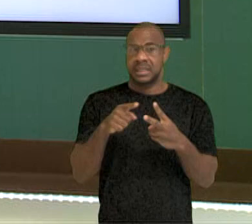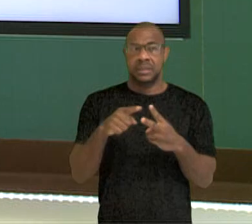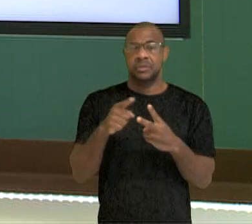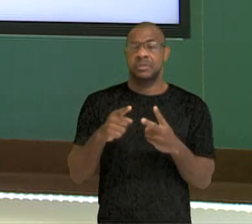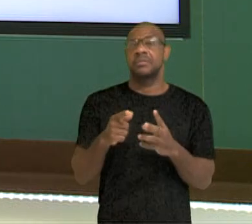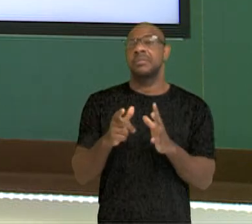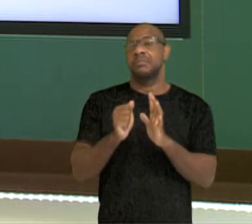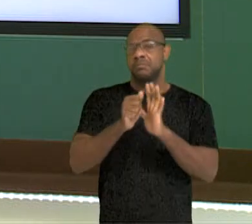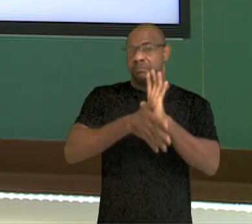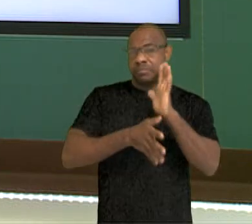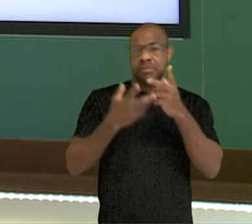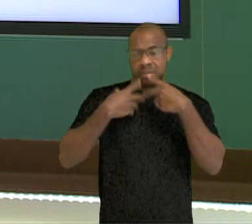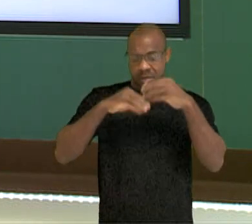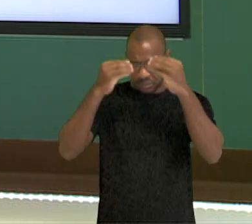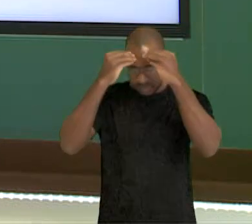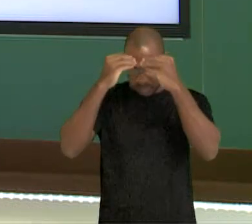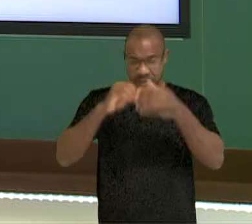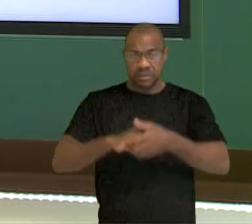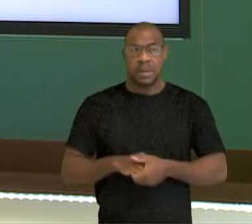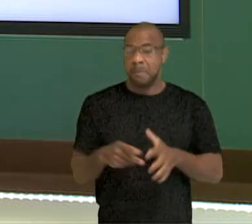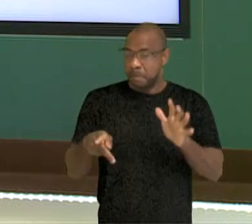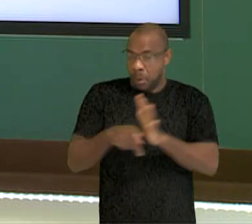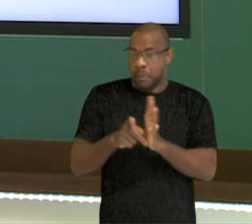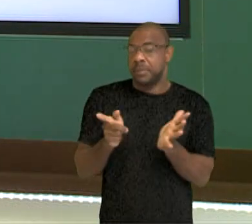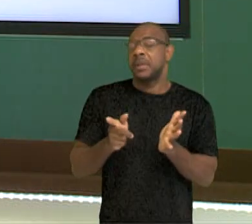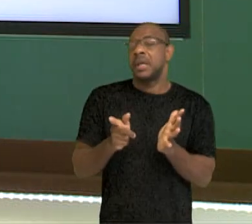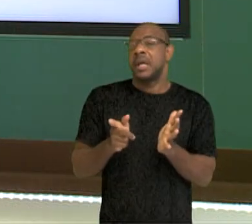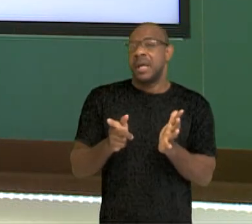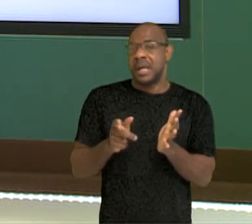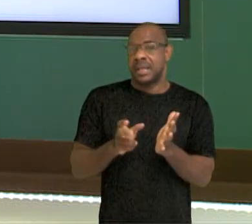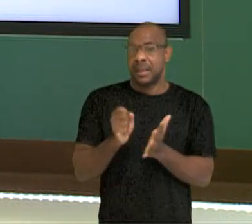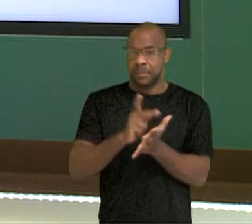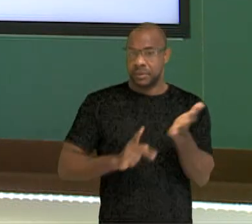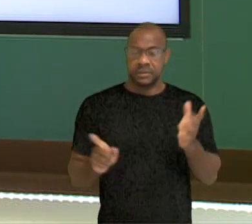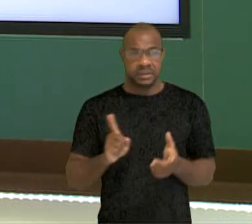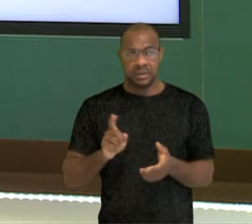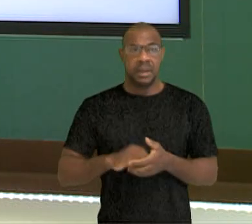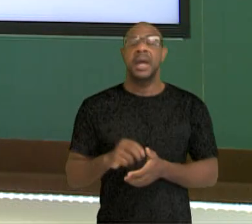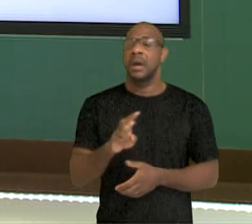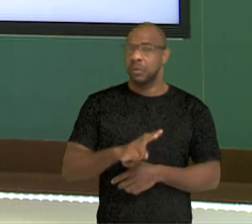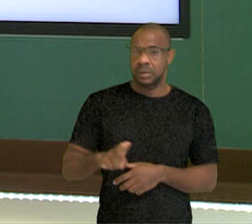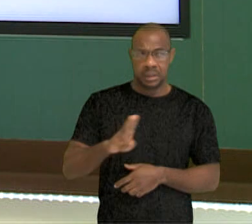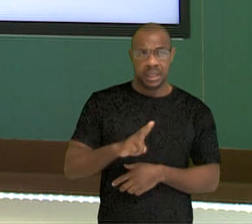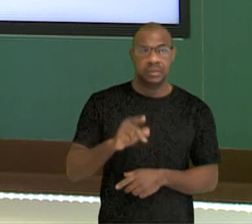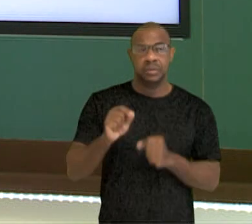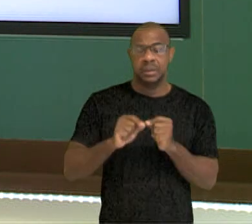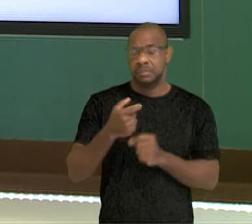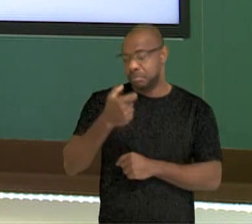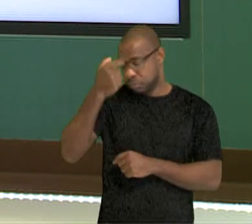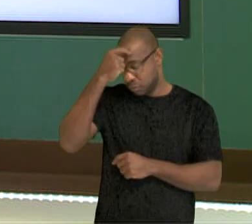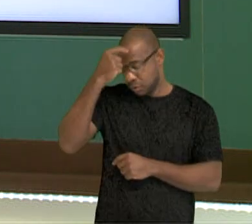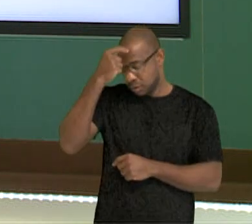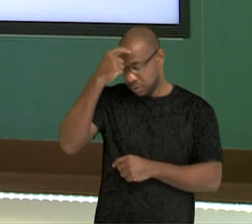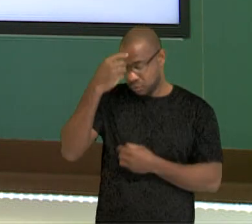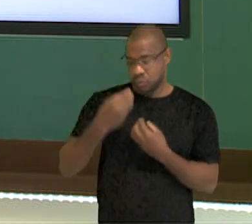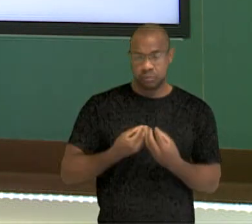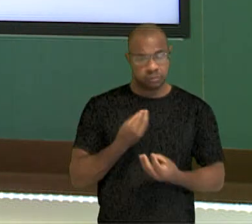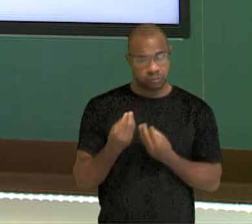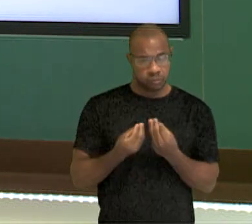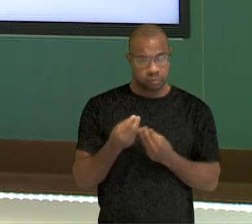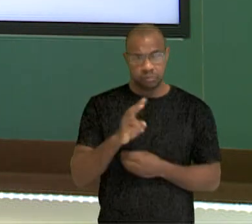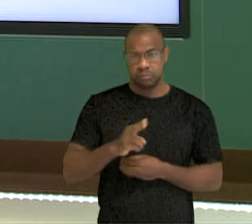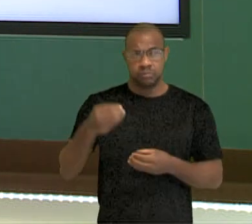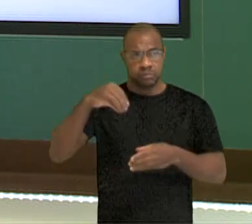linguagem, elas não são exclusividade da poesia, mas aqui elas são usadas com total consciência do efeito estético.